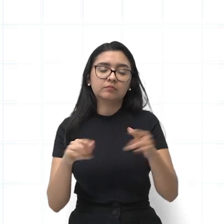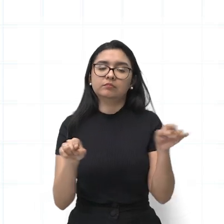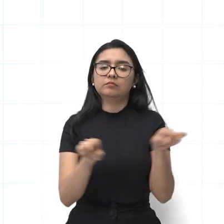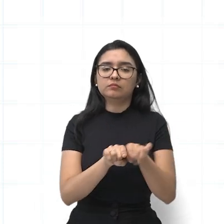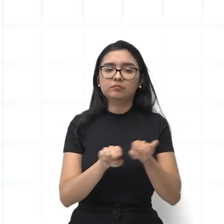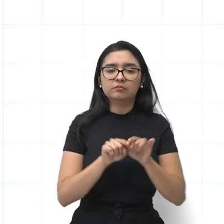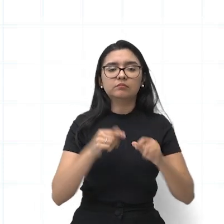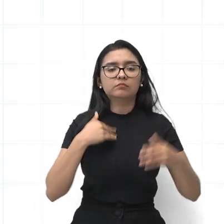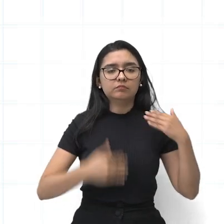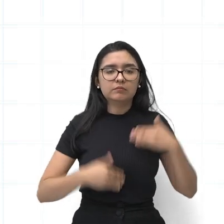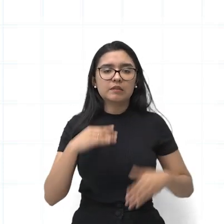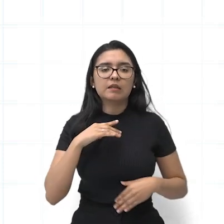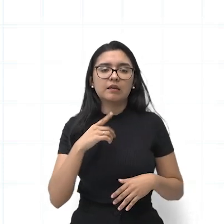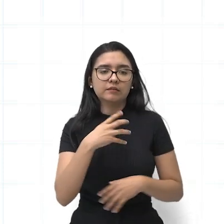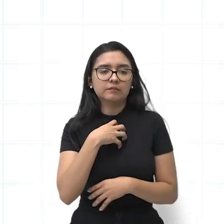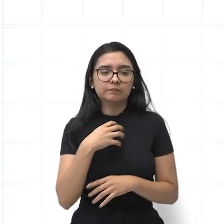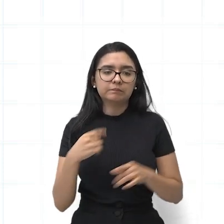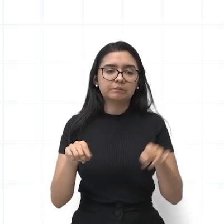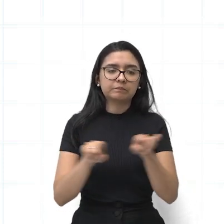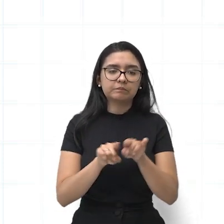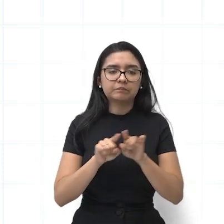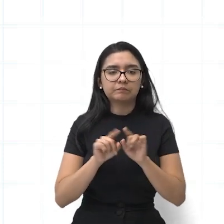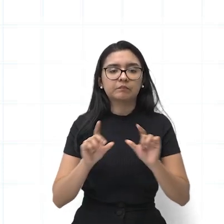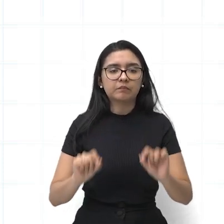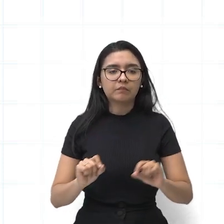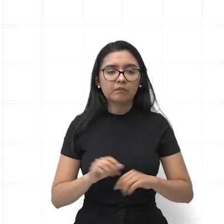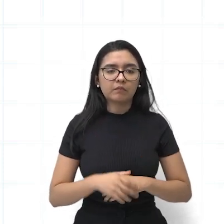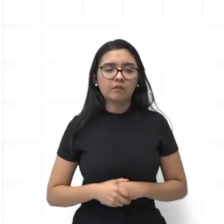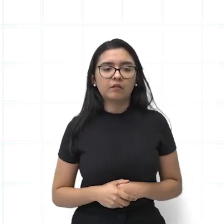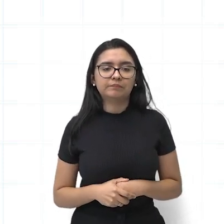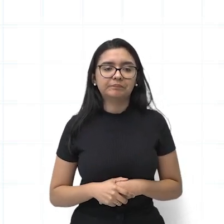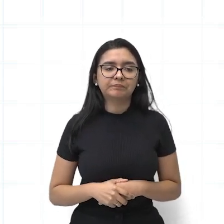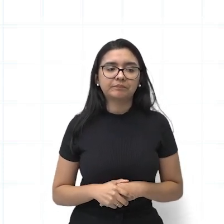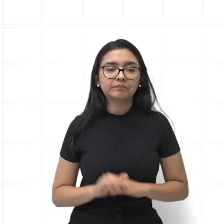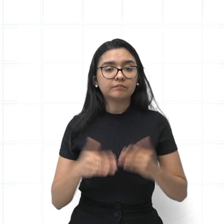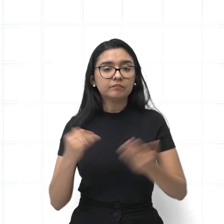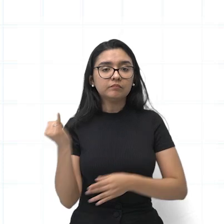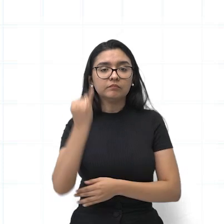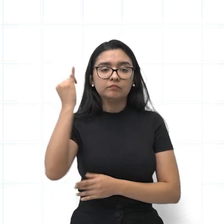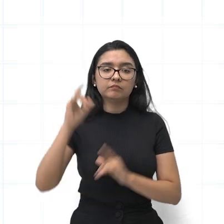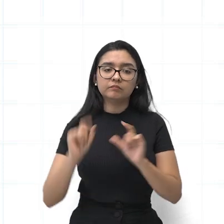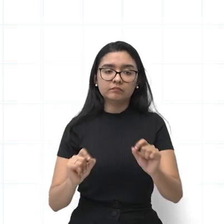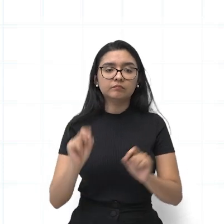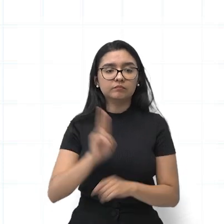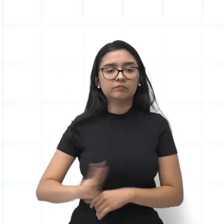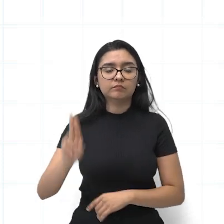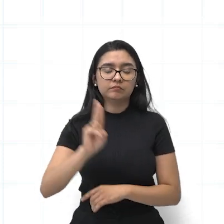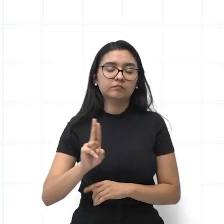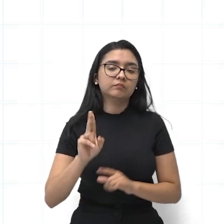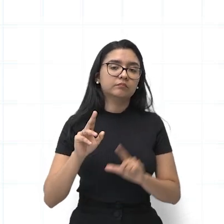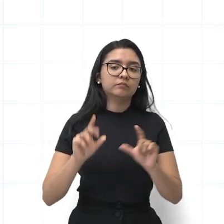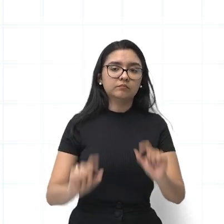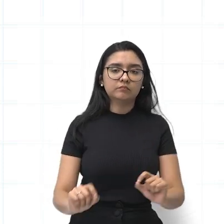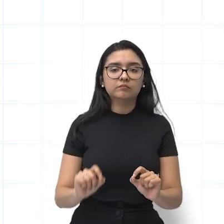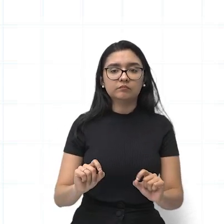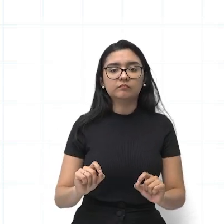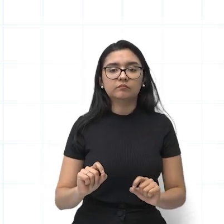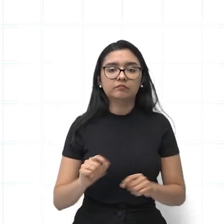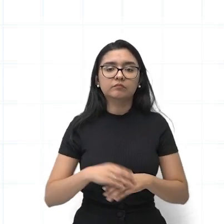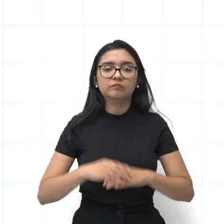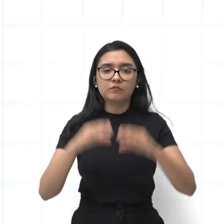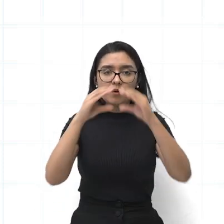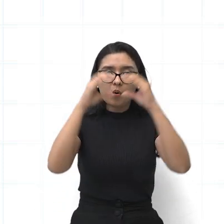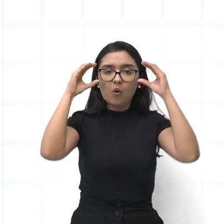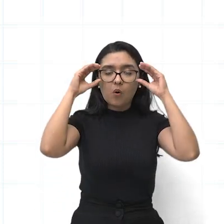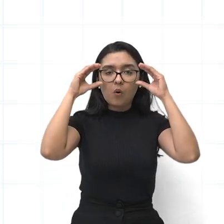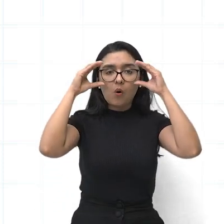gente possa ter um pouco mais de tecido adiposo, né, de gordura. Então é importante, olha só, a gente fazer a utilização de óculos